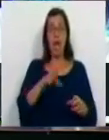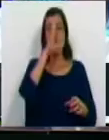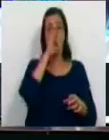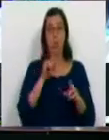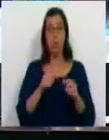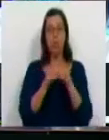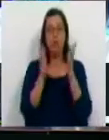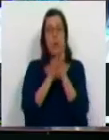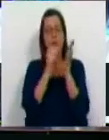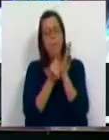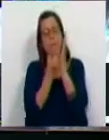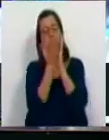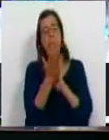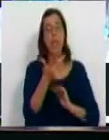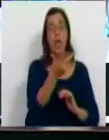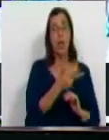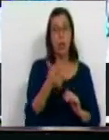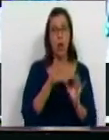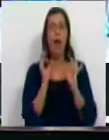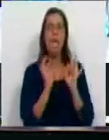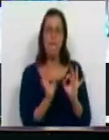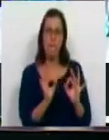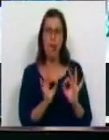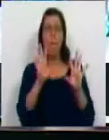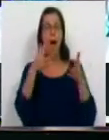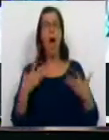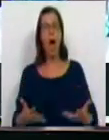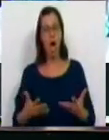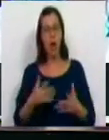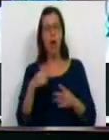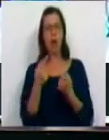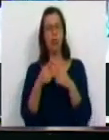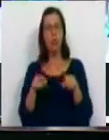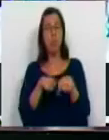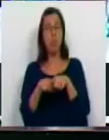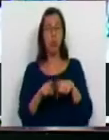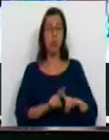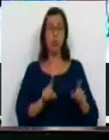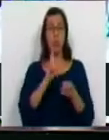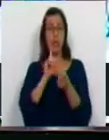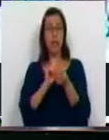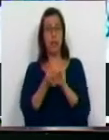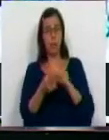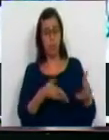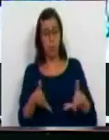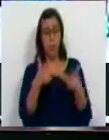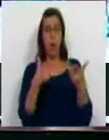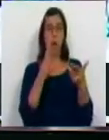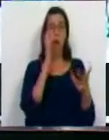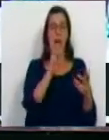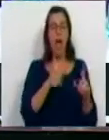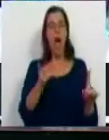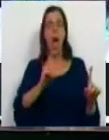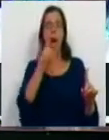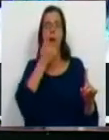governo, todas as medidas além da Troika eram elogiadas, mas agora que tem uma configuração política que tenta inverter o caminho da austeridade, já